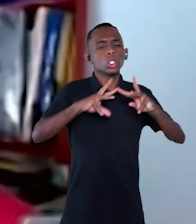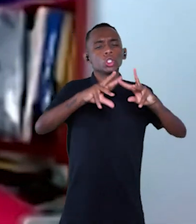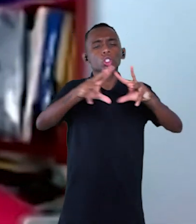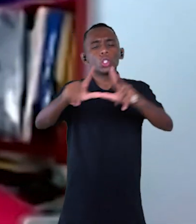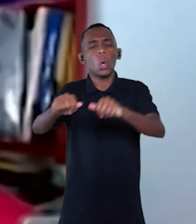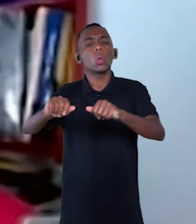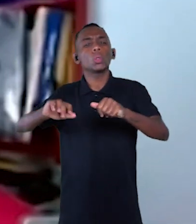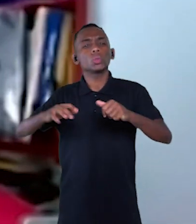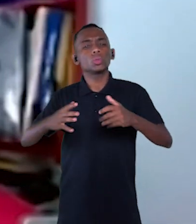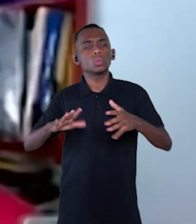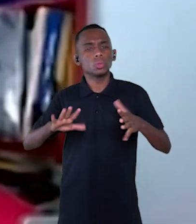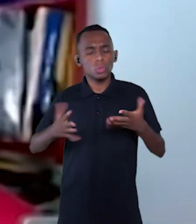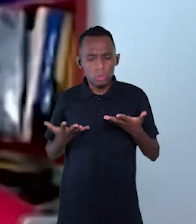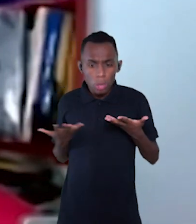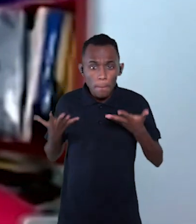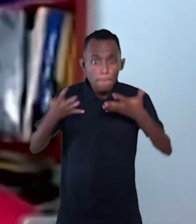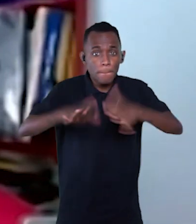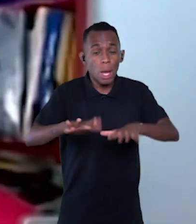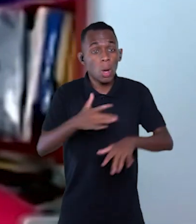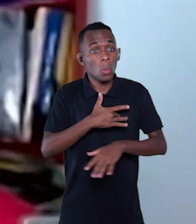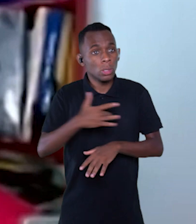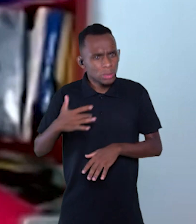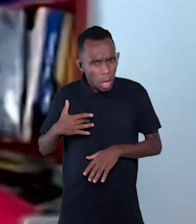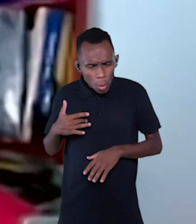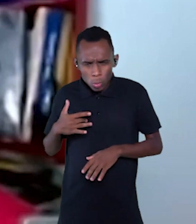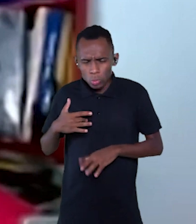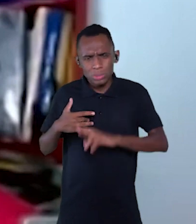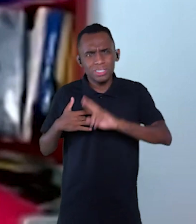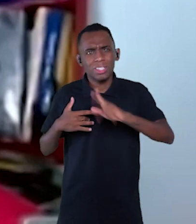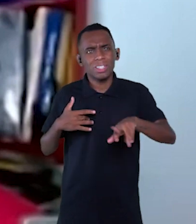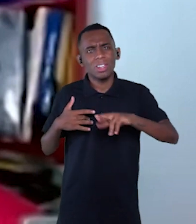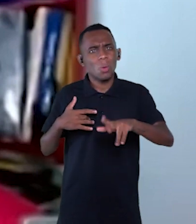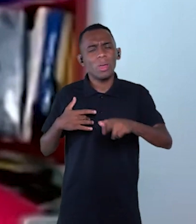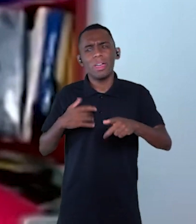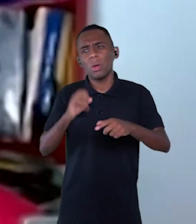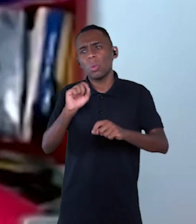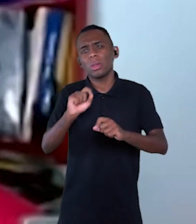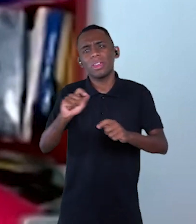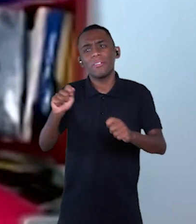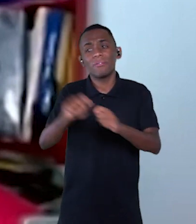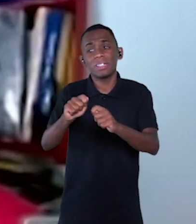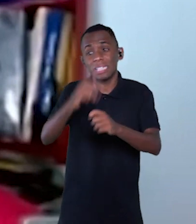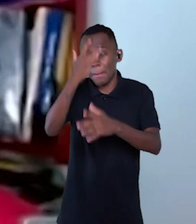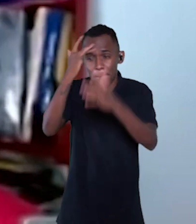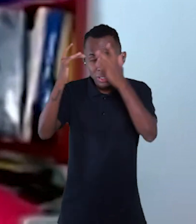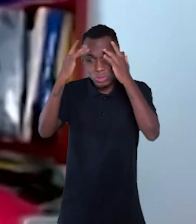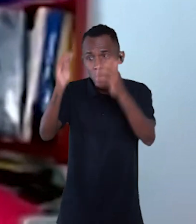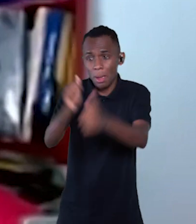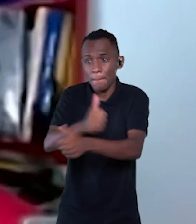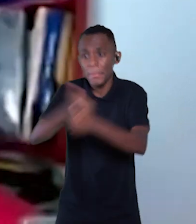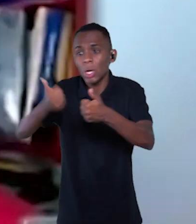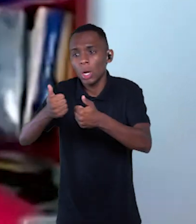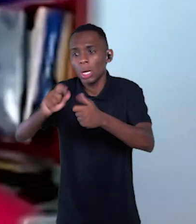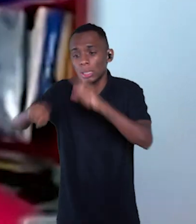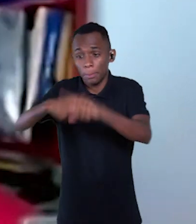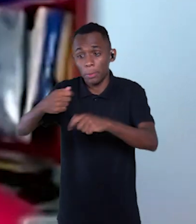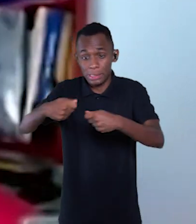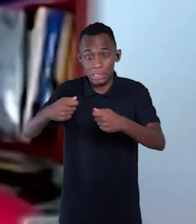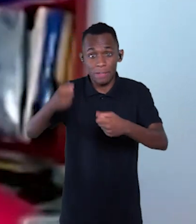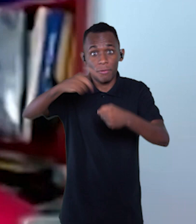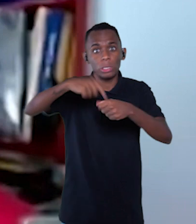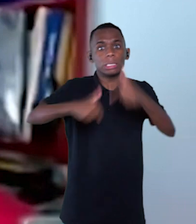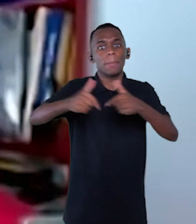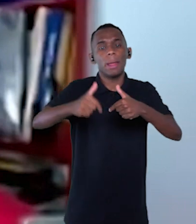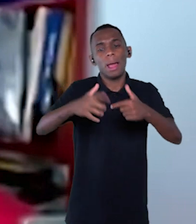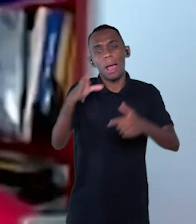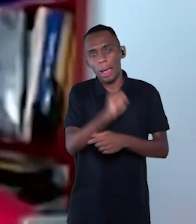caráter integral, um caráter de uma saúde que não está voltada para fazer com que a pessoa simplesmente melhore e volte a trabalhar, que é